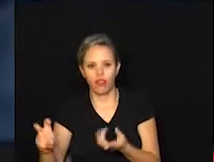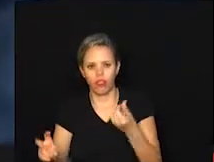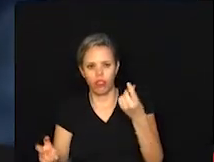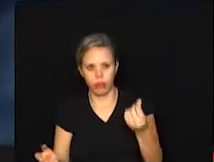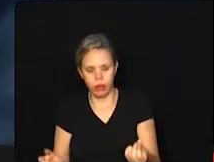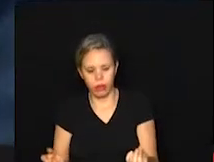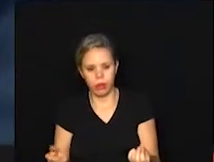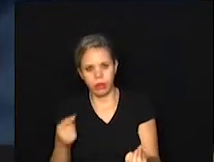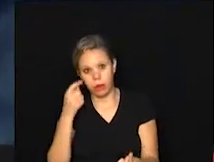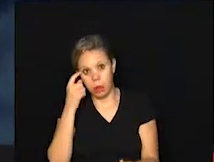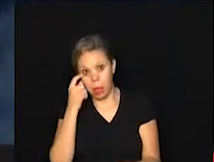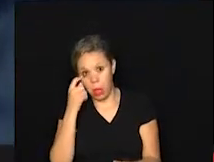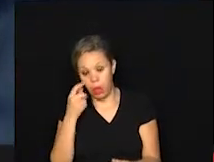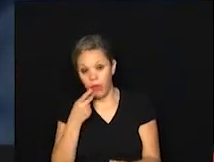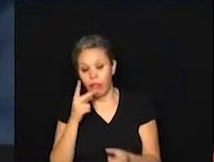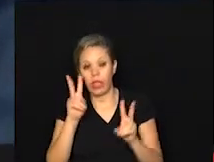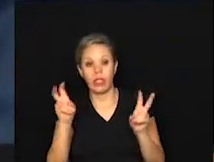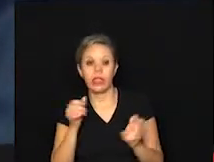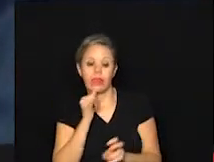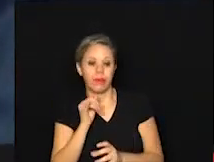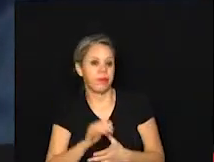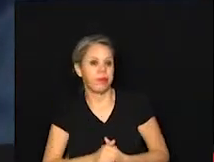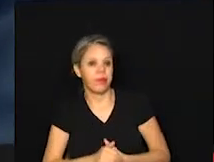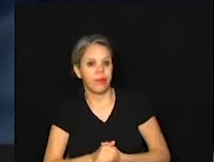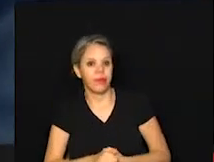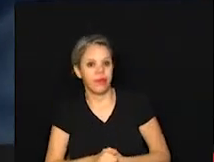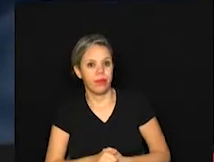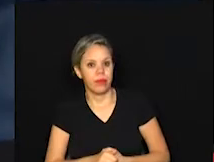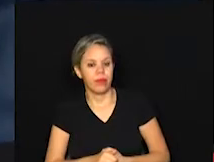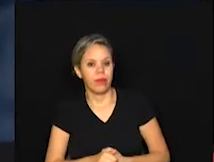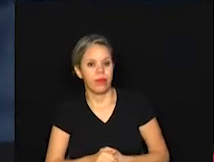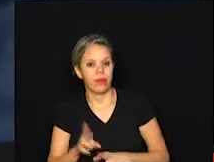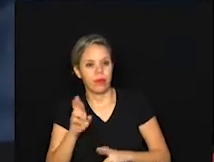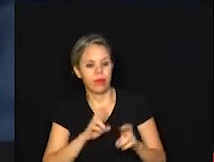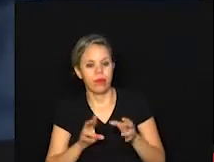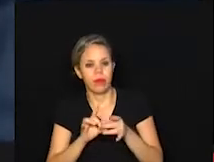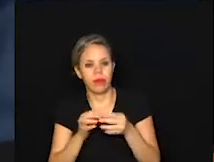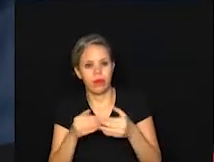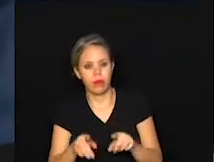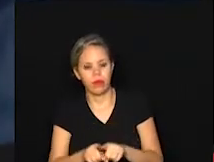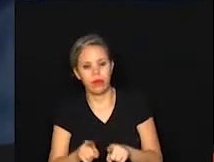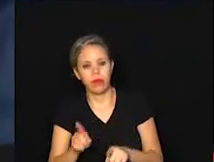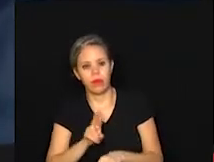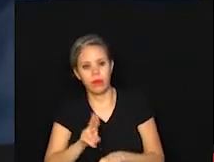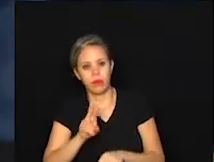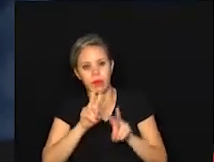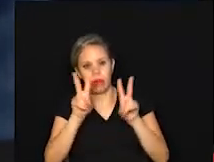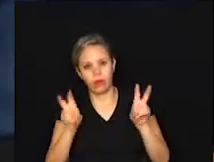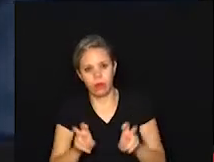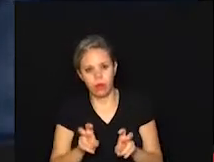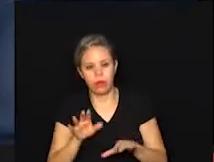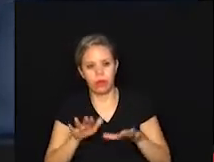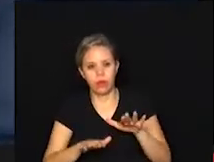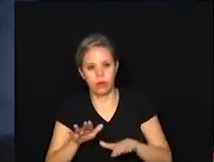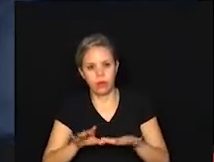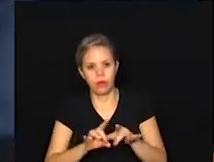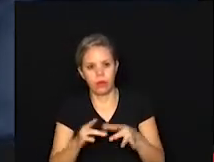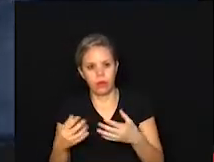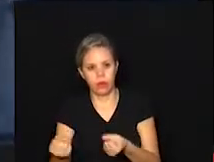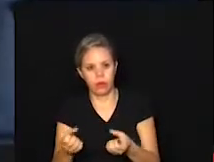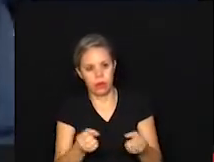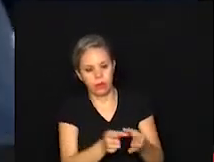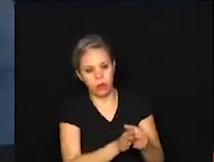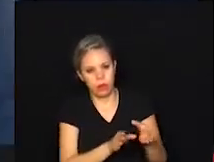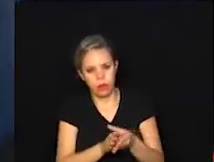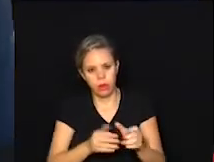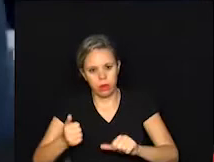16 vão disciplinar essa questão do consultivo deliberativo, né, usando o termo conforme deliberação do Conselho.